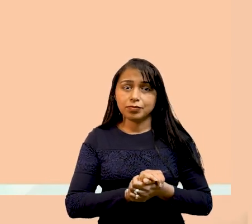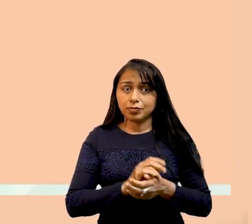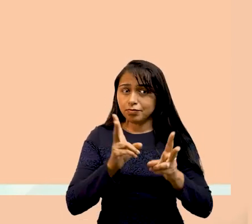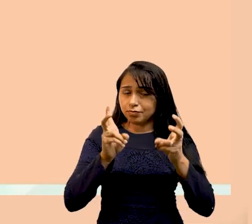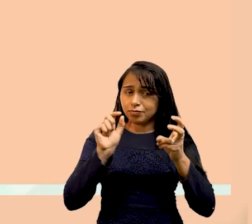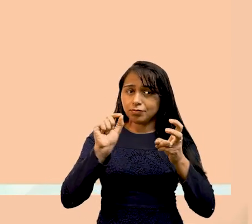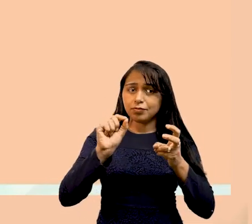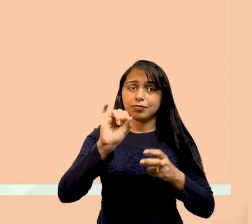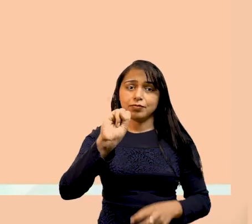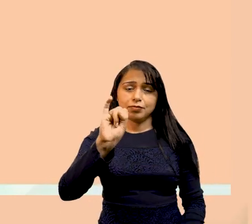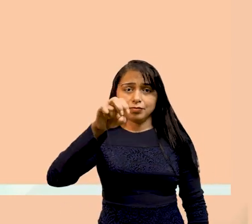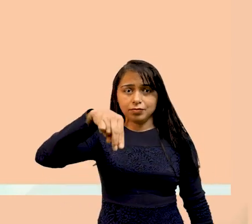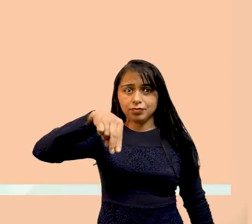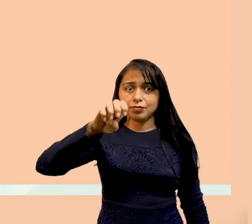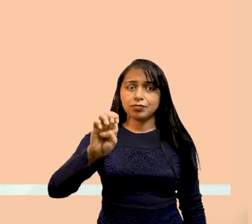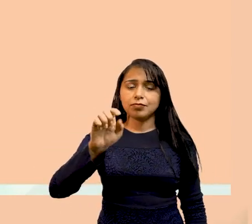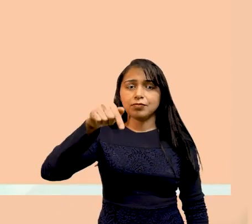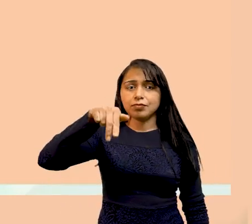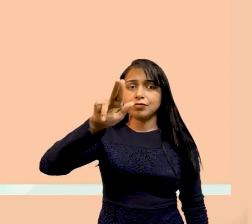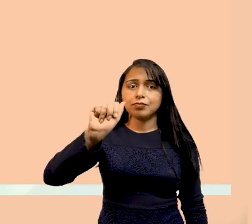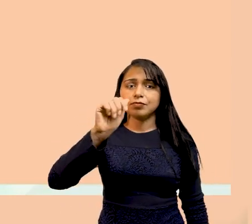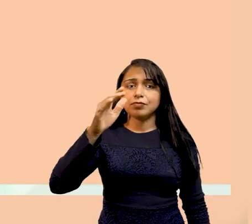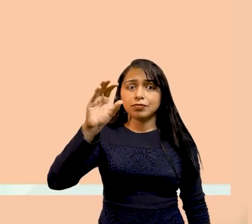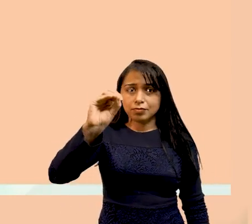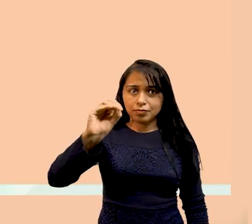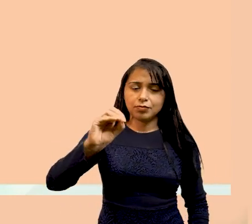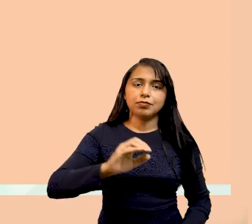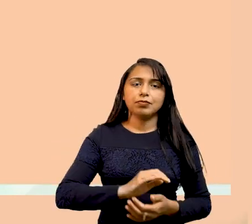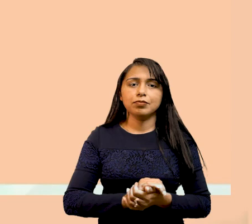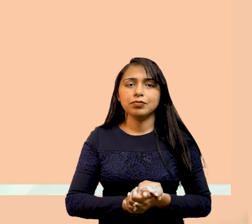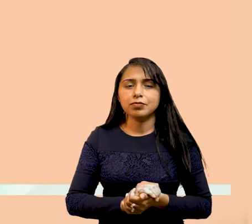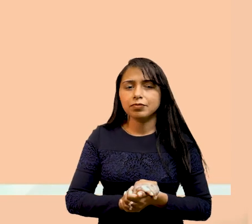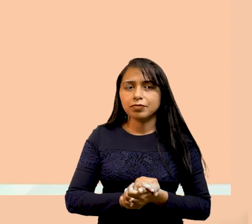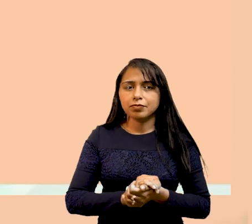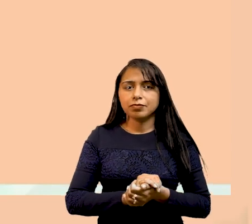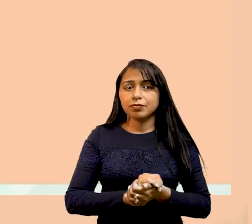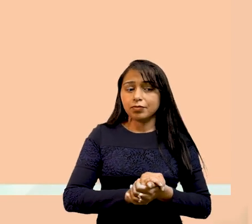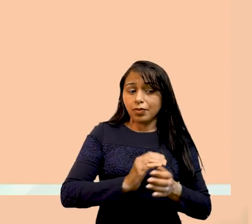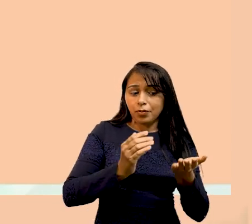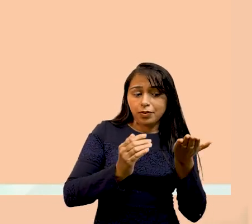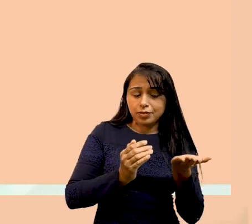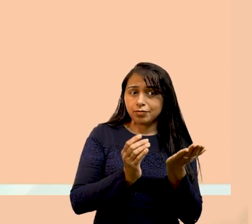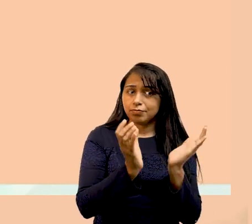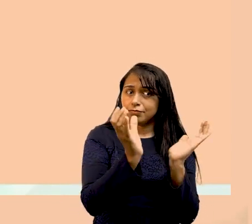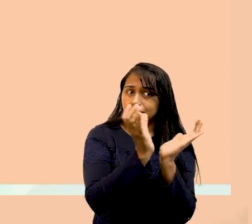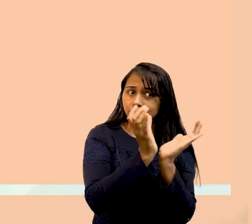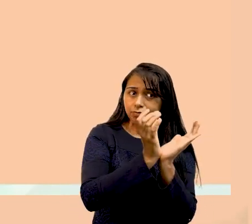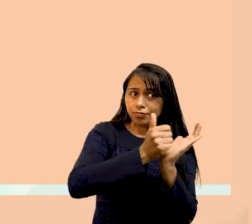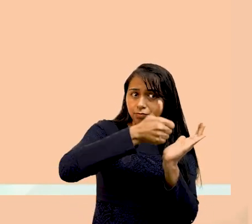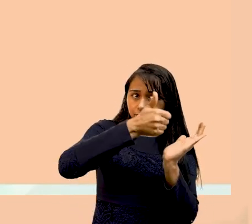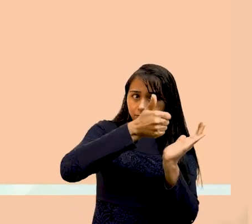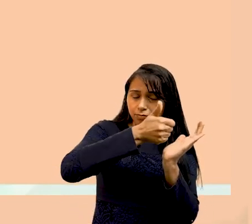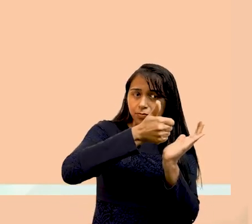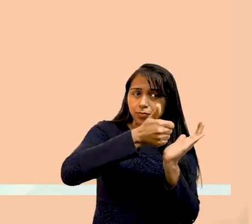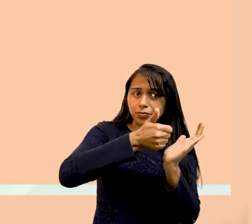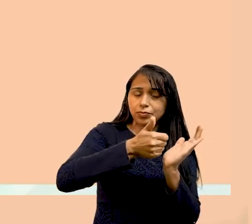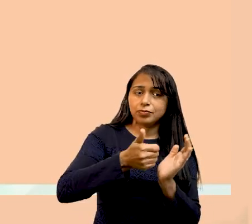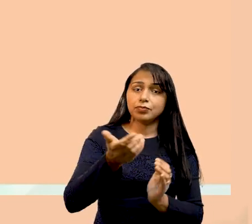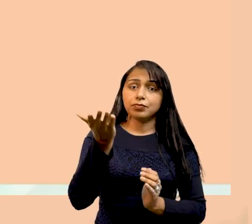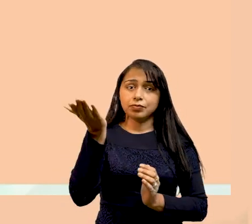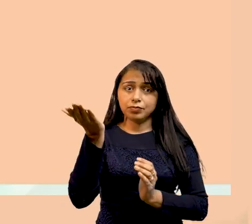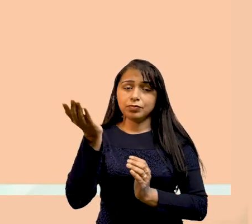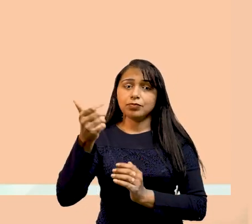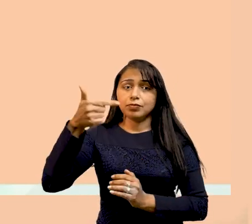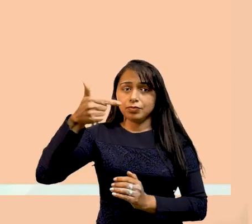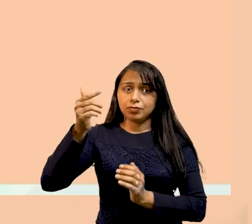de inequação. Então, vamos chamar essa parte aqui como se fosse o primeiro membro e essa daqui como se fosse o